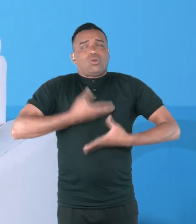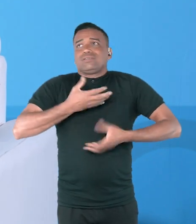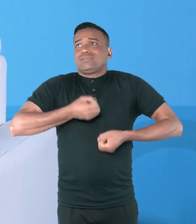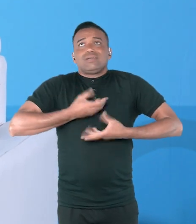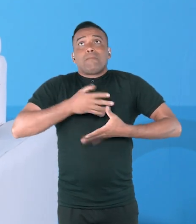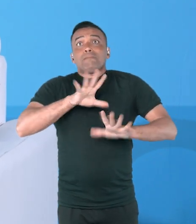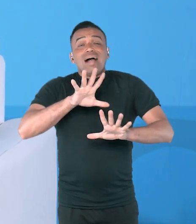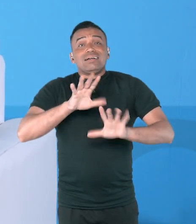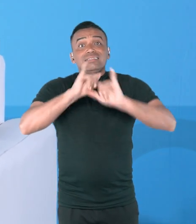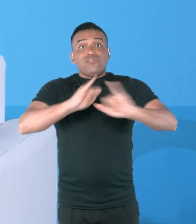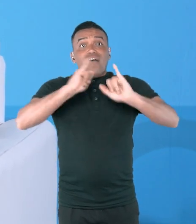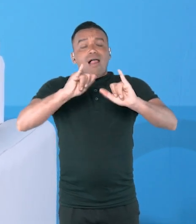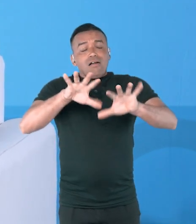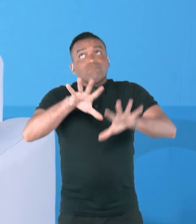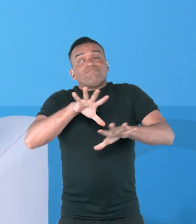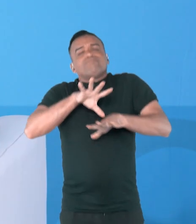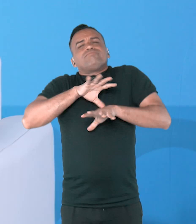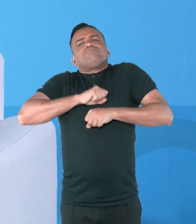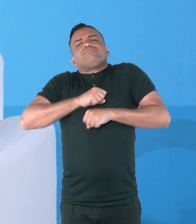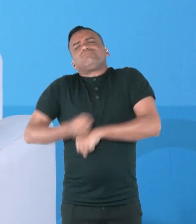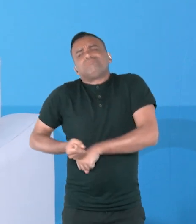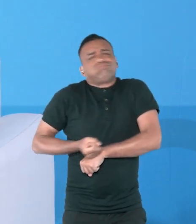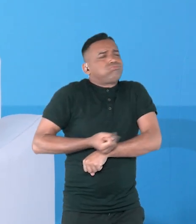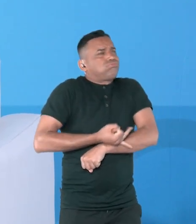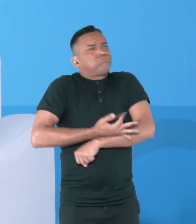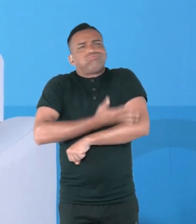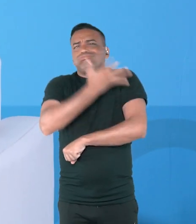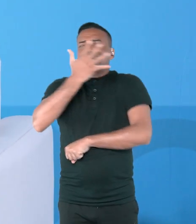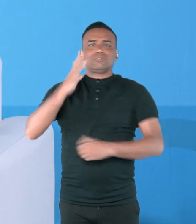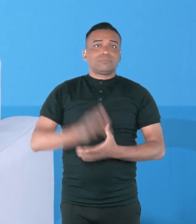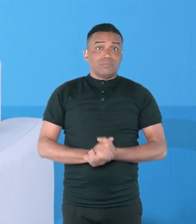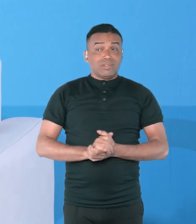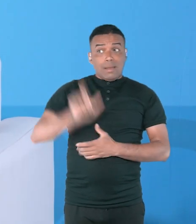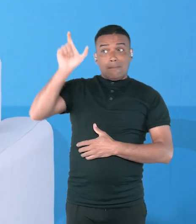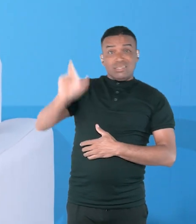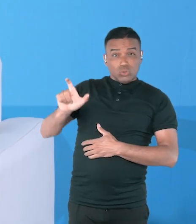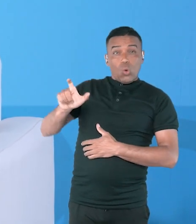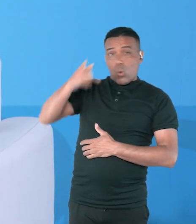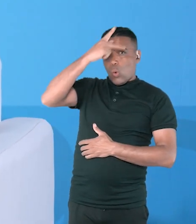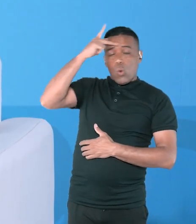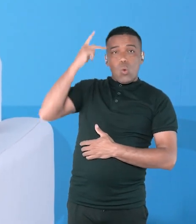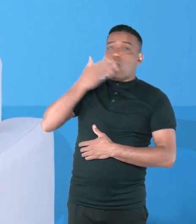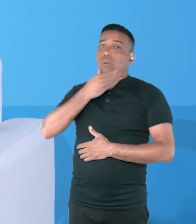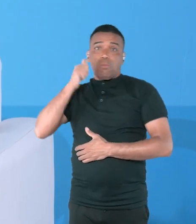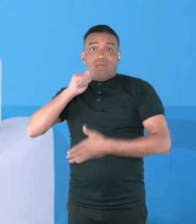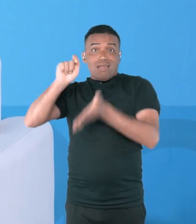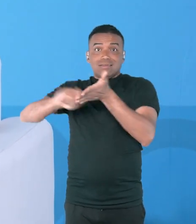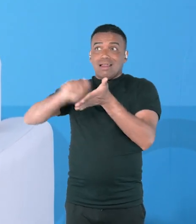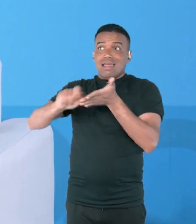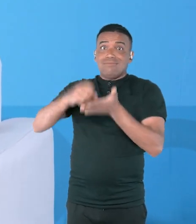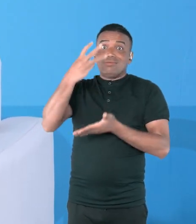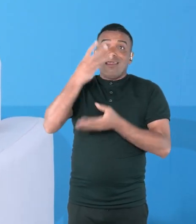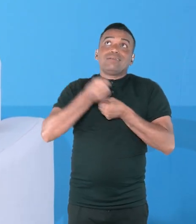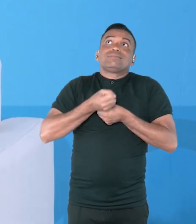te diz tanto daquele jeito. E assim, eu sempre fico pensando, né? O poeta, ele não fica